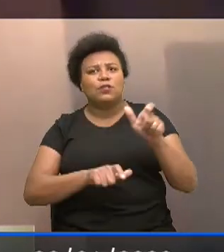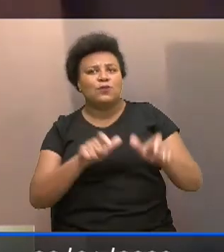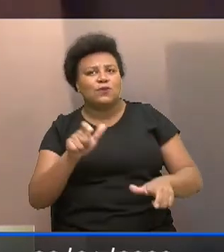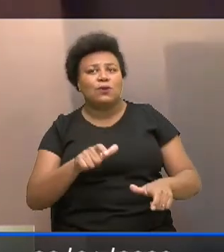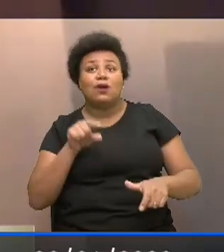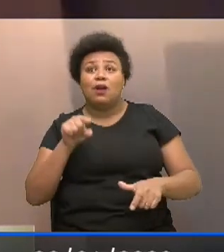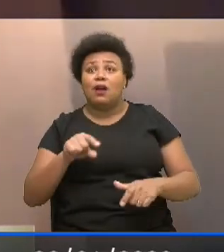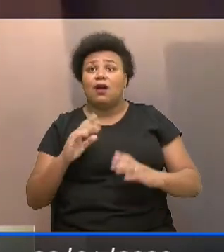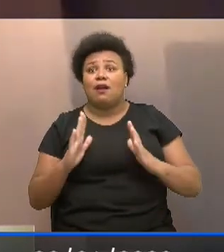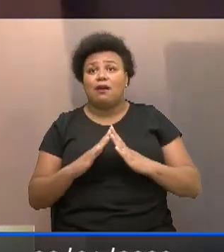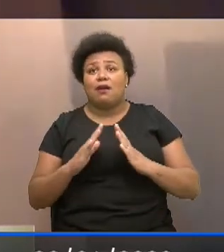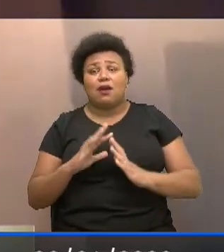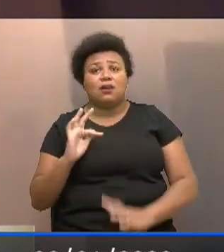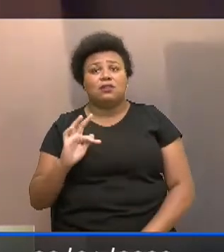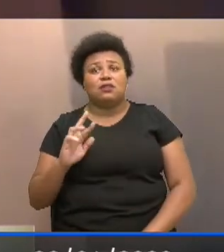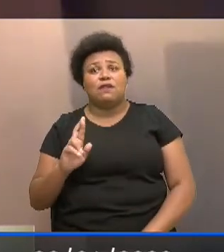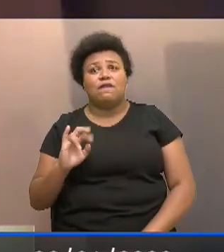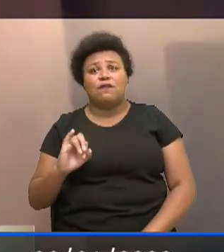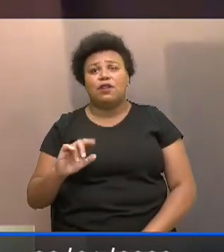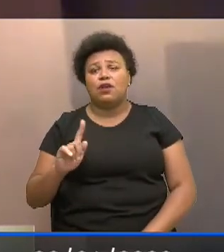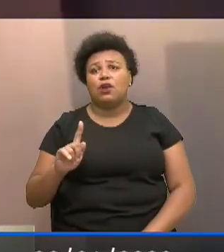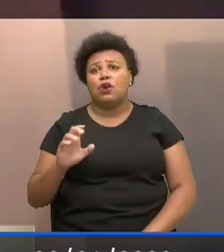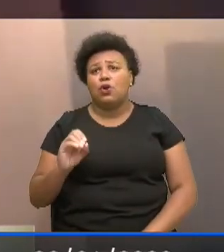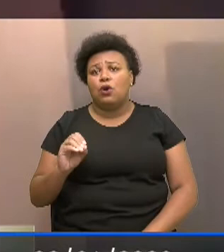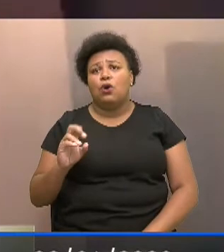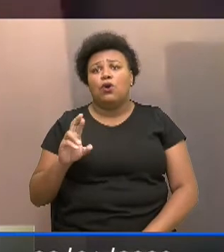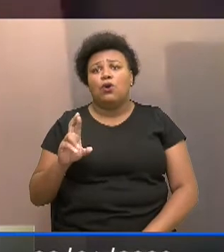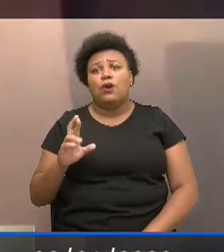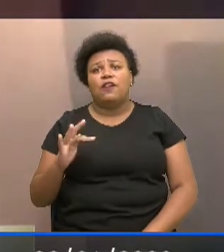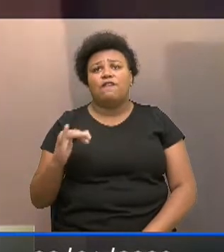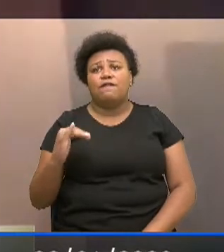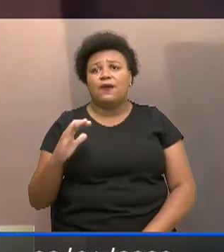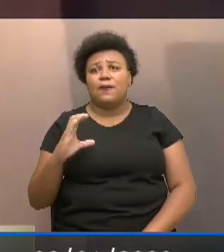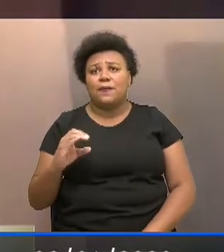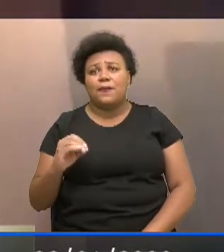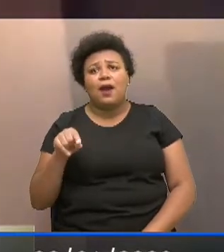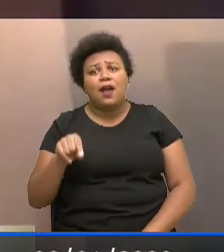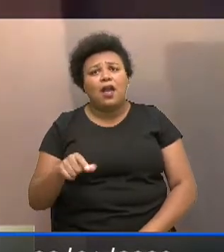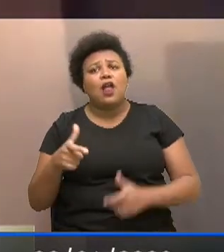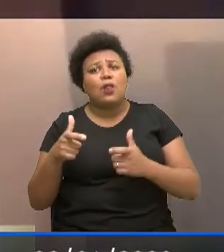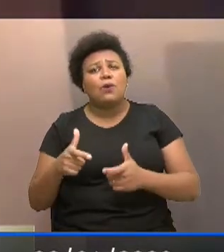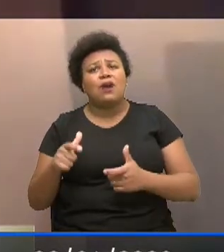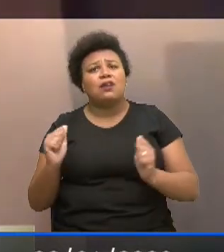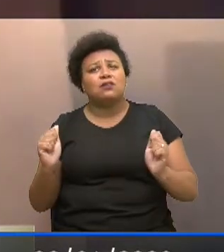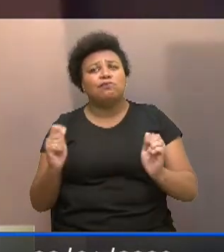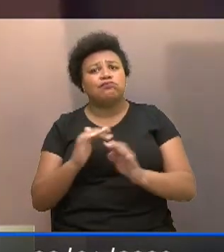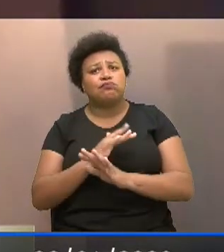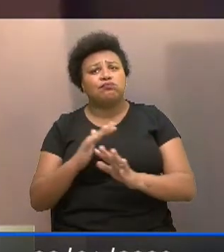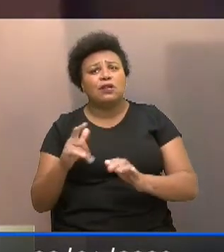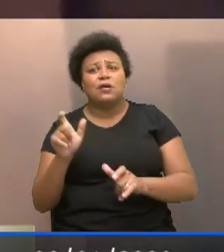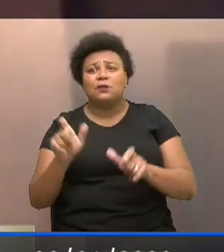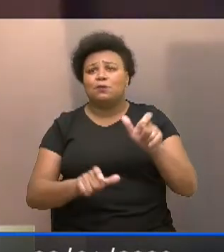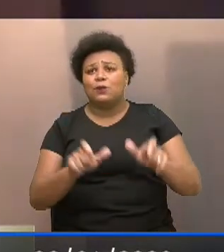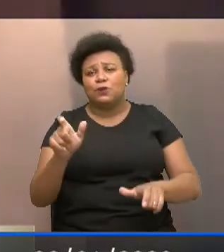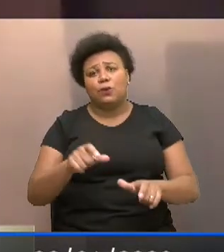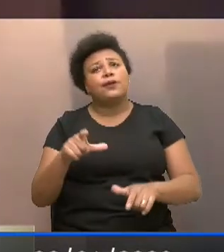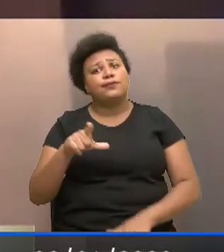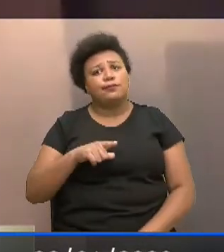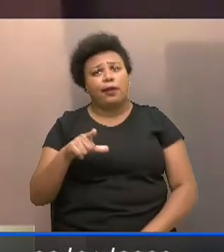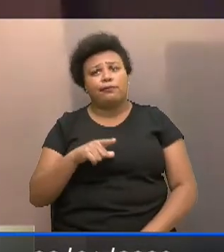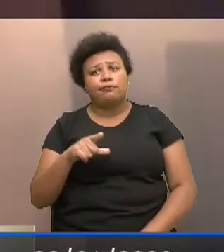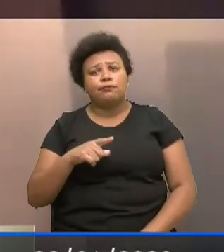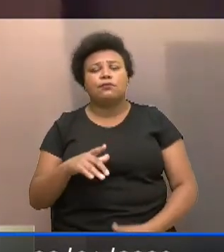nossos frigoríficos são locais de aglomeração de pessoas, de excelência. Né?